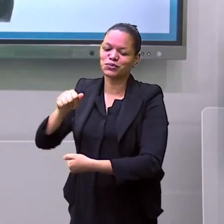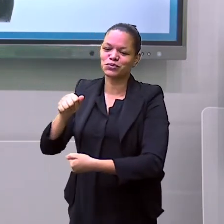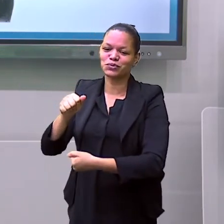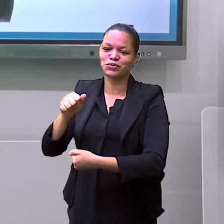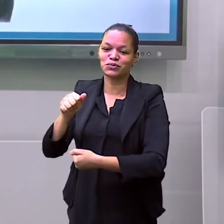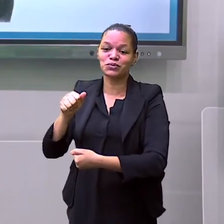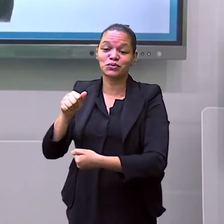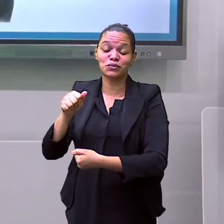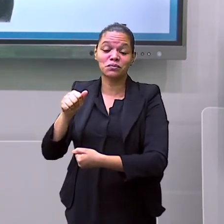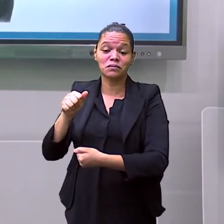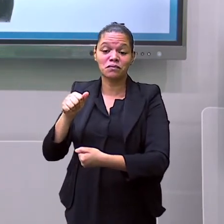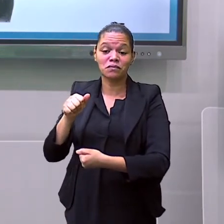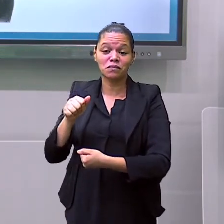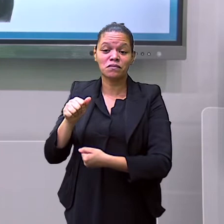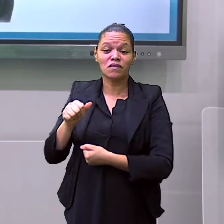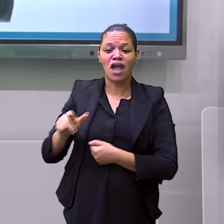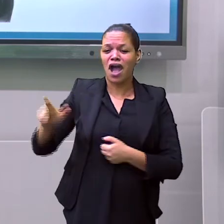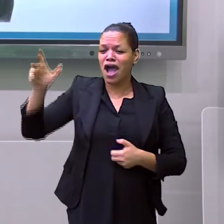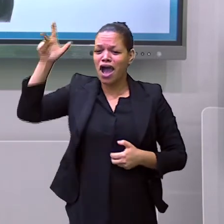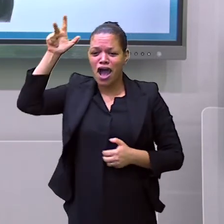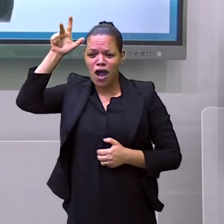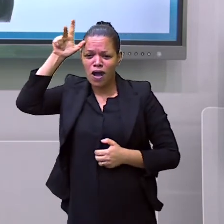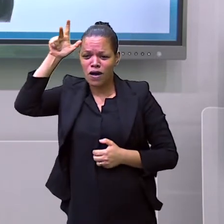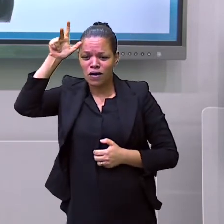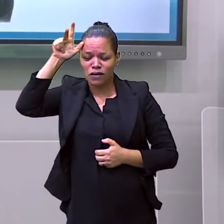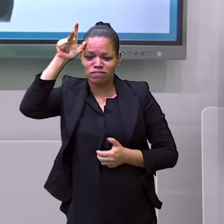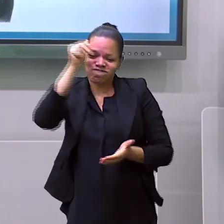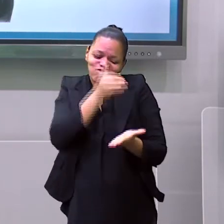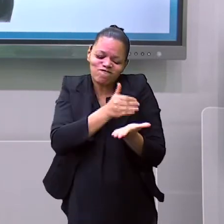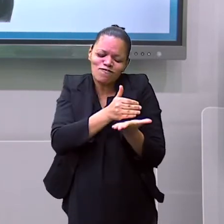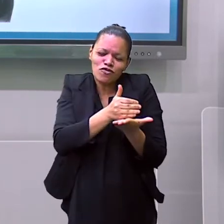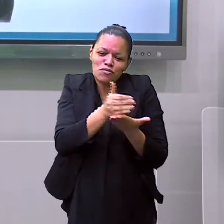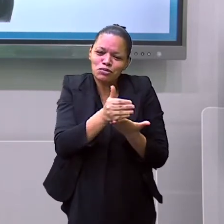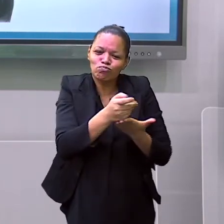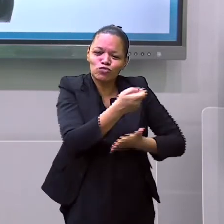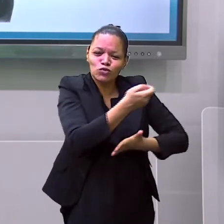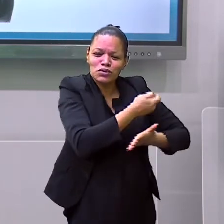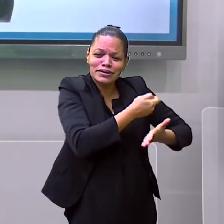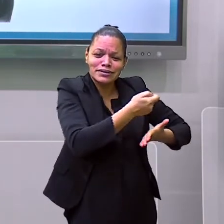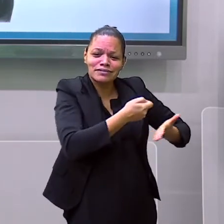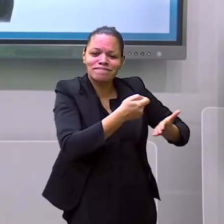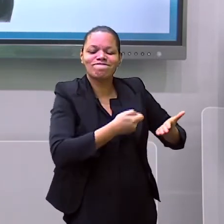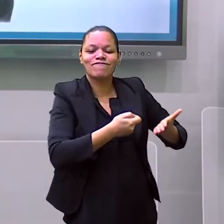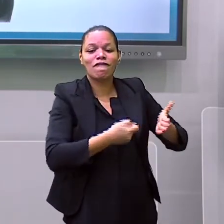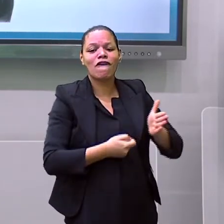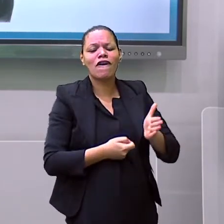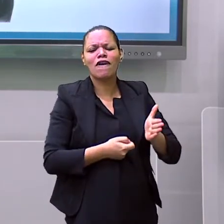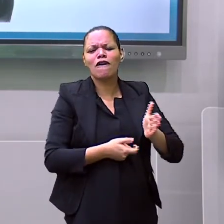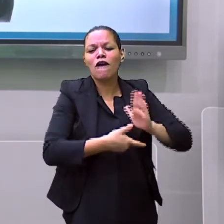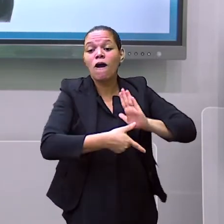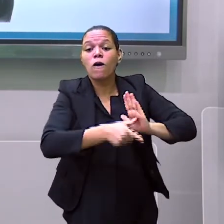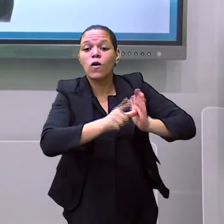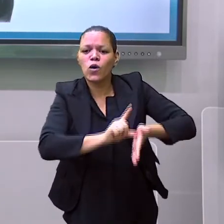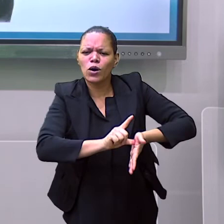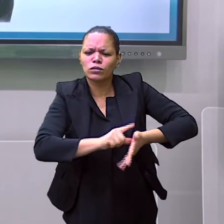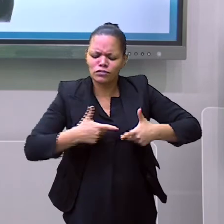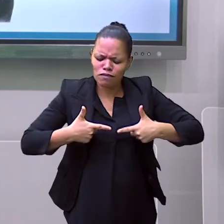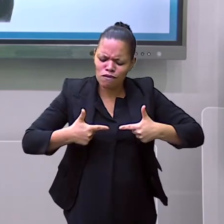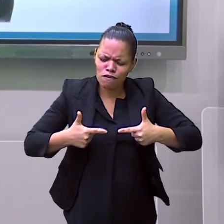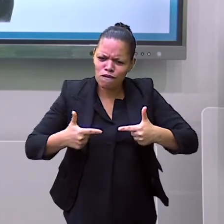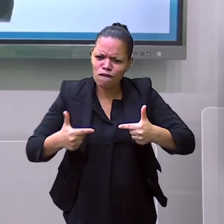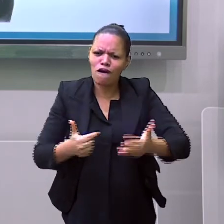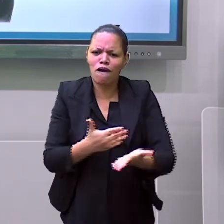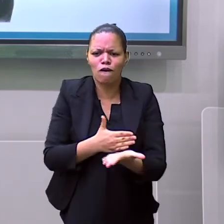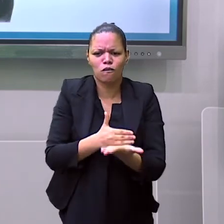e outros judeus eles terem de se esconder em um anexo secreto junto ao escritório de Otto